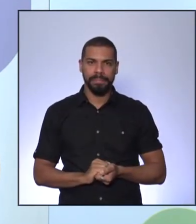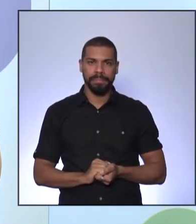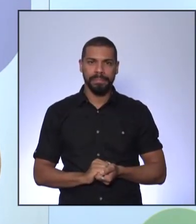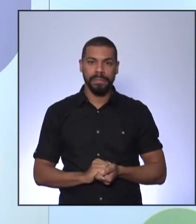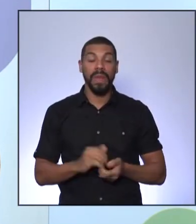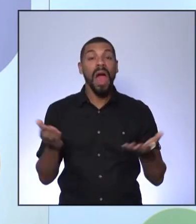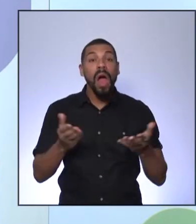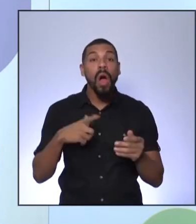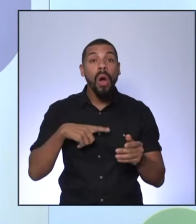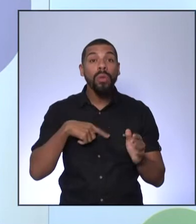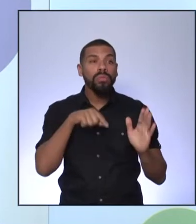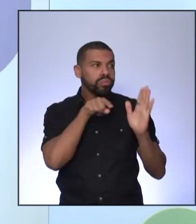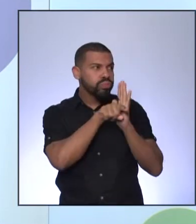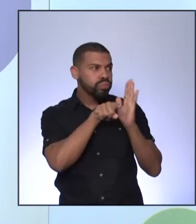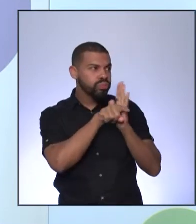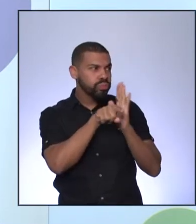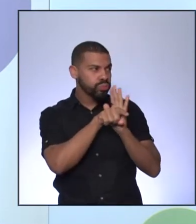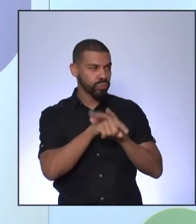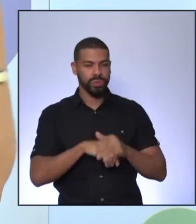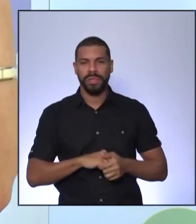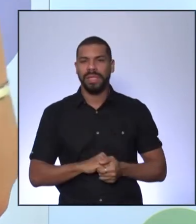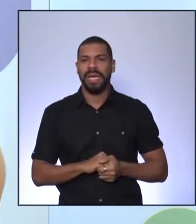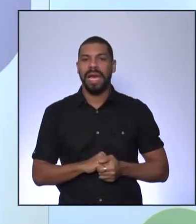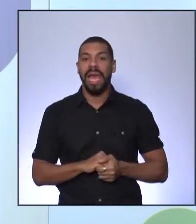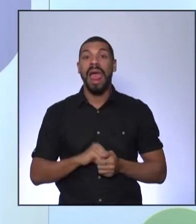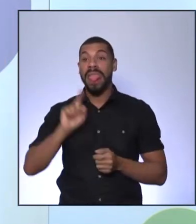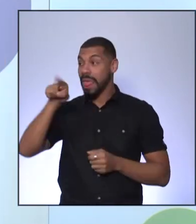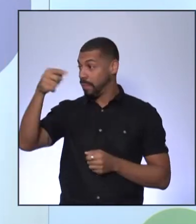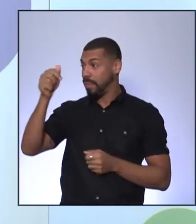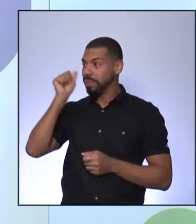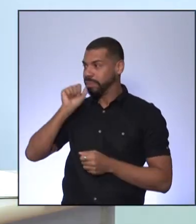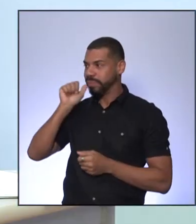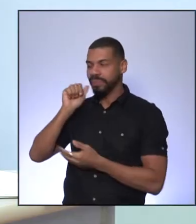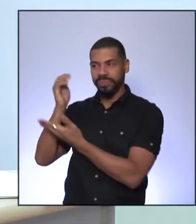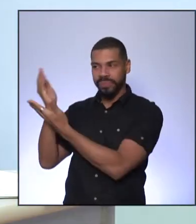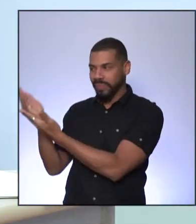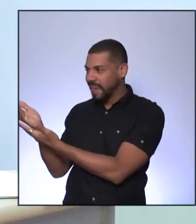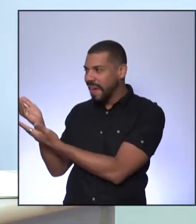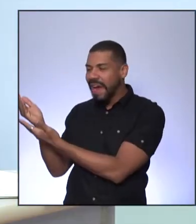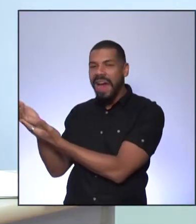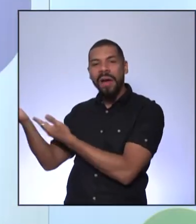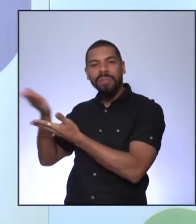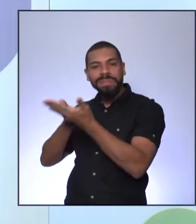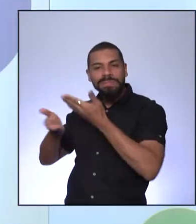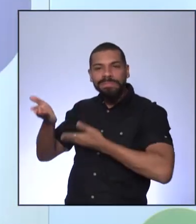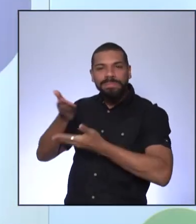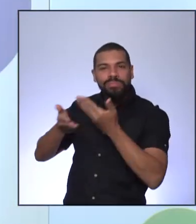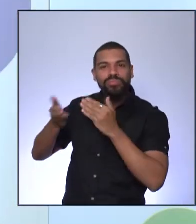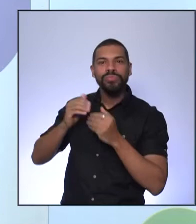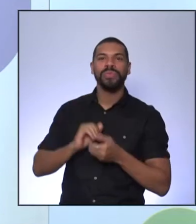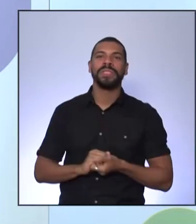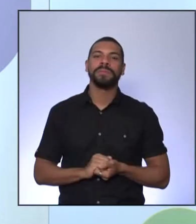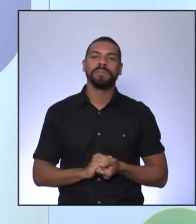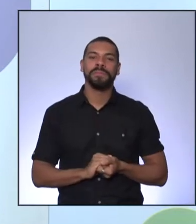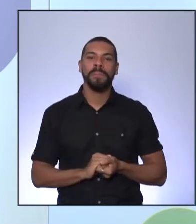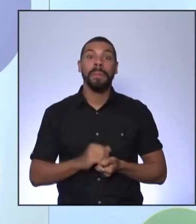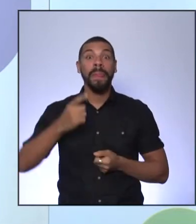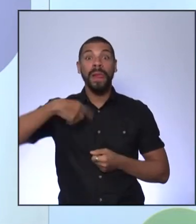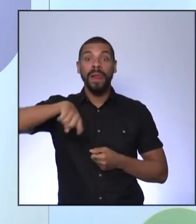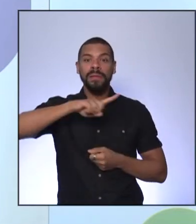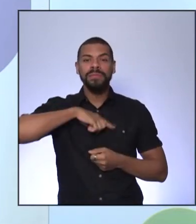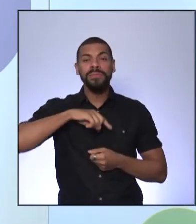queria verificar, mas vou passar um pouco para a Roberta, que ela vai trazer mais algumas coisas que foi colocado no chat, e a gente já vai